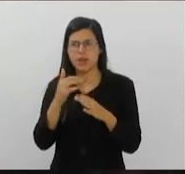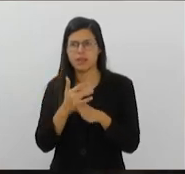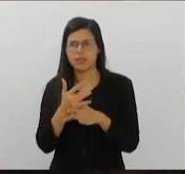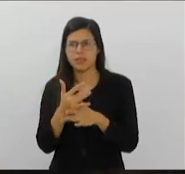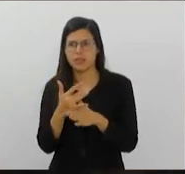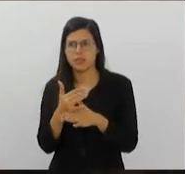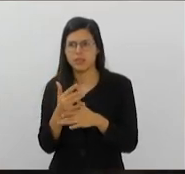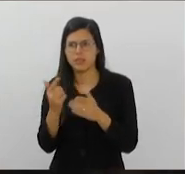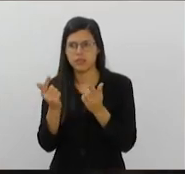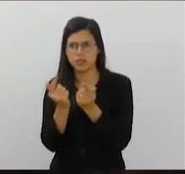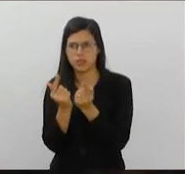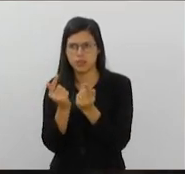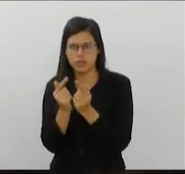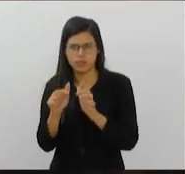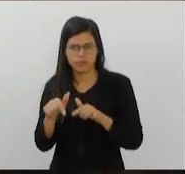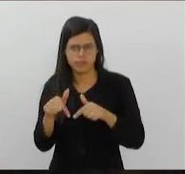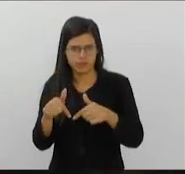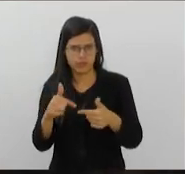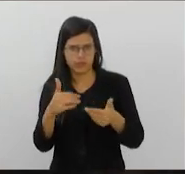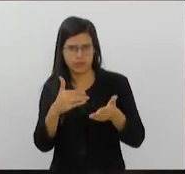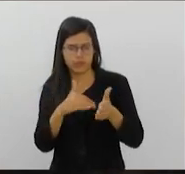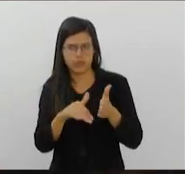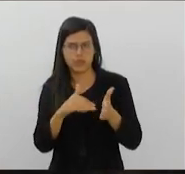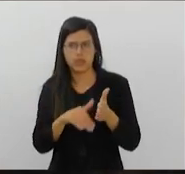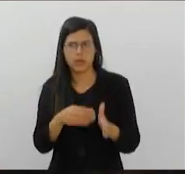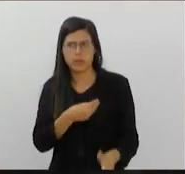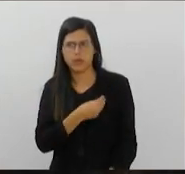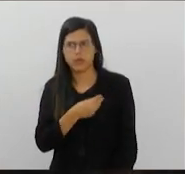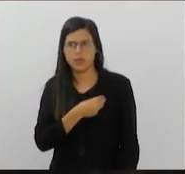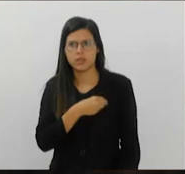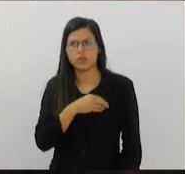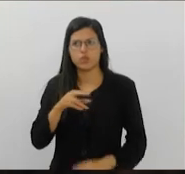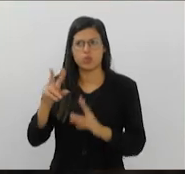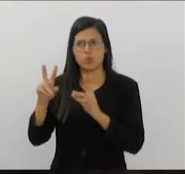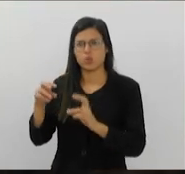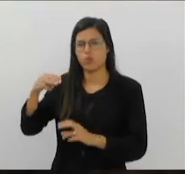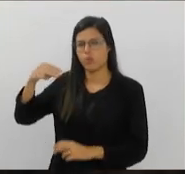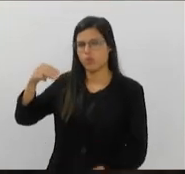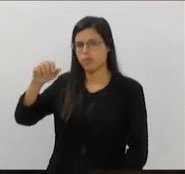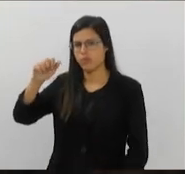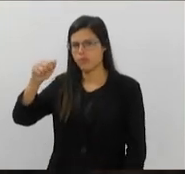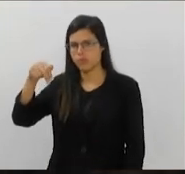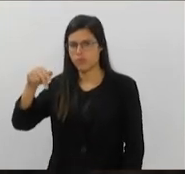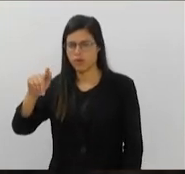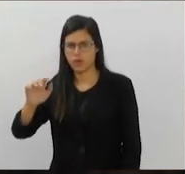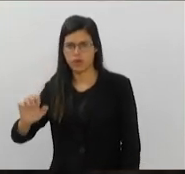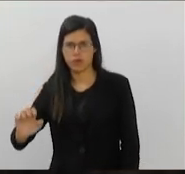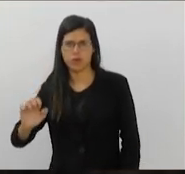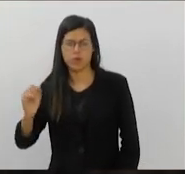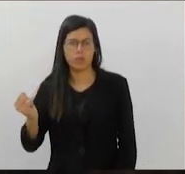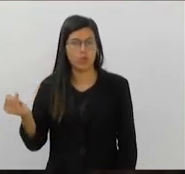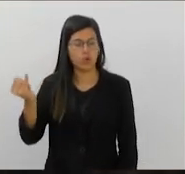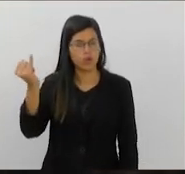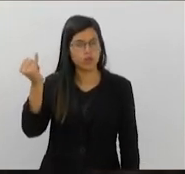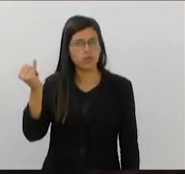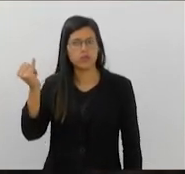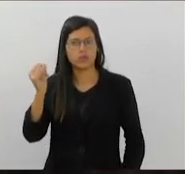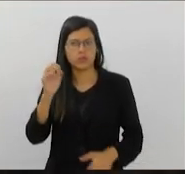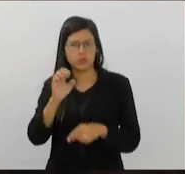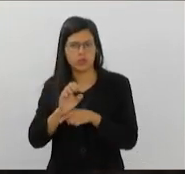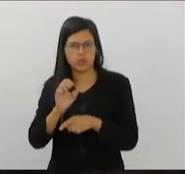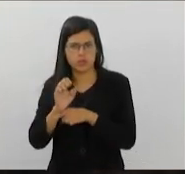presente. Porque a questão dos manguezais é de fato um tema muito importante também para o